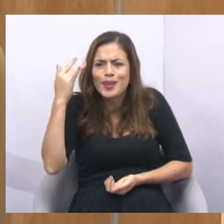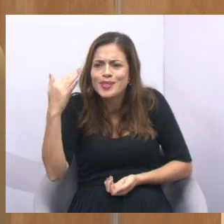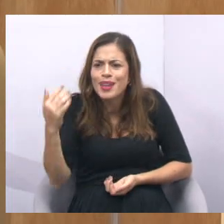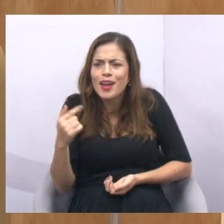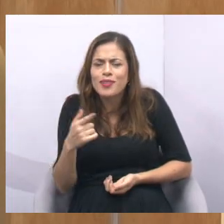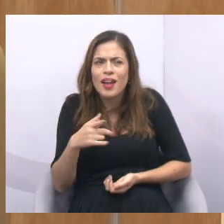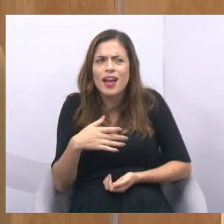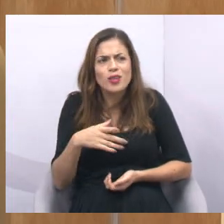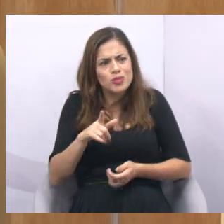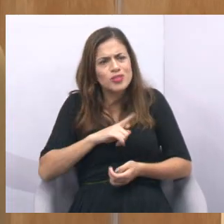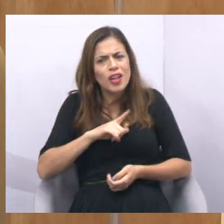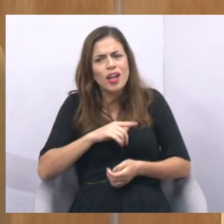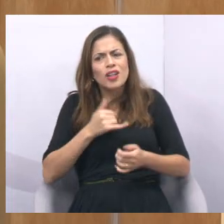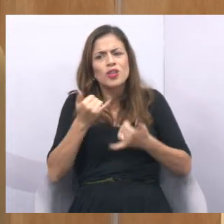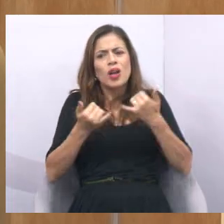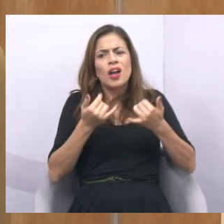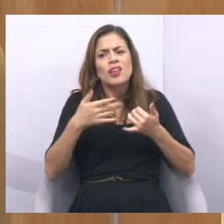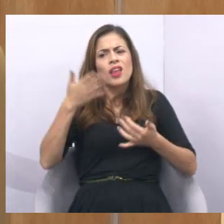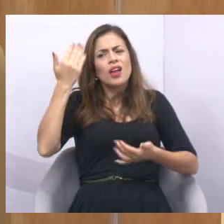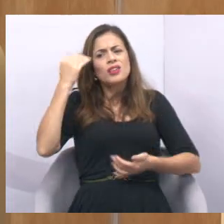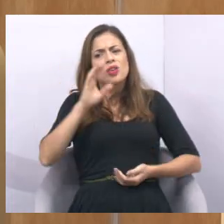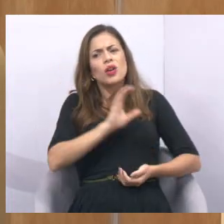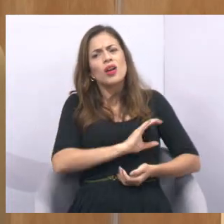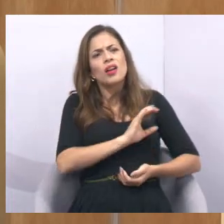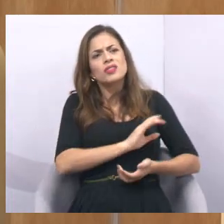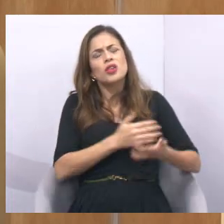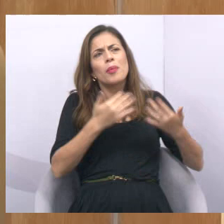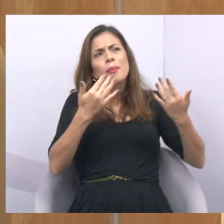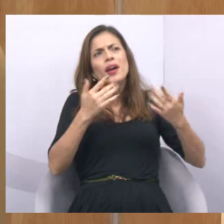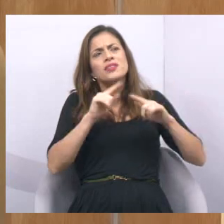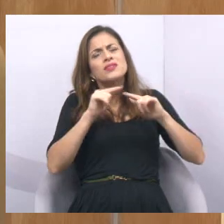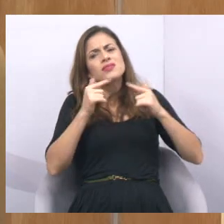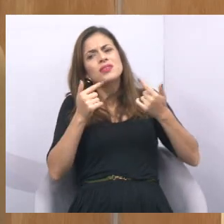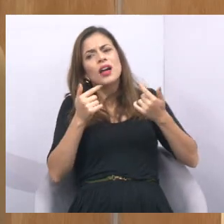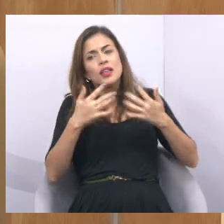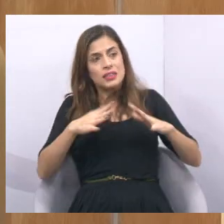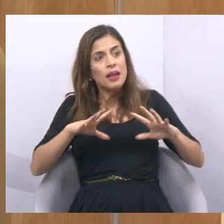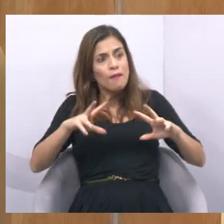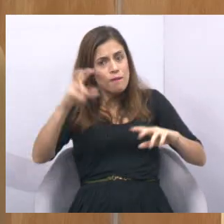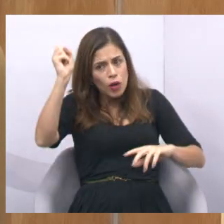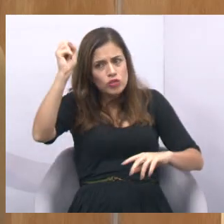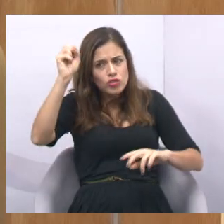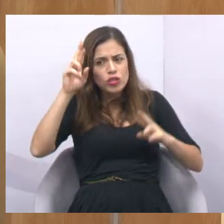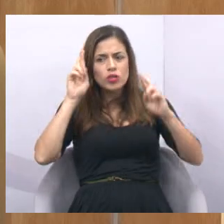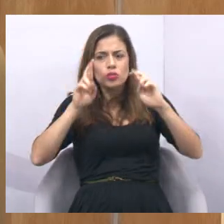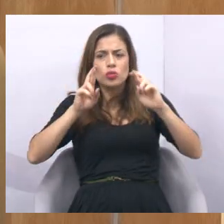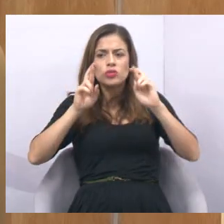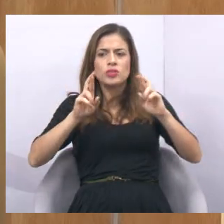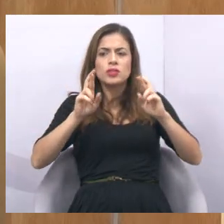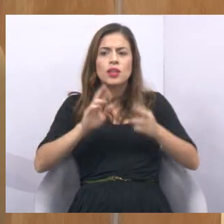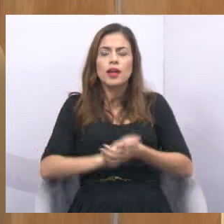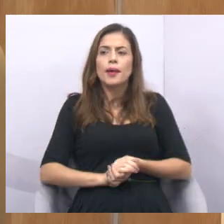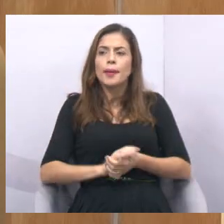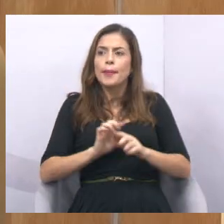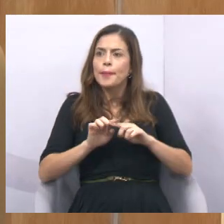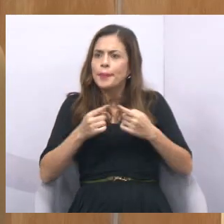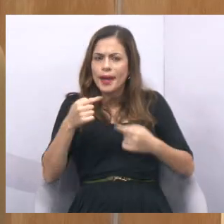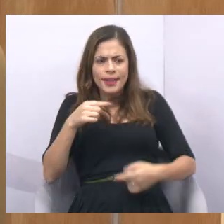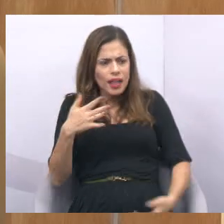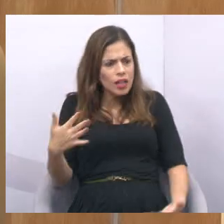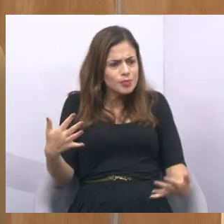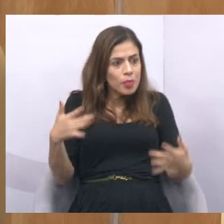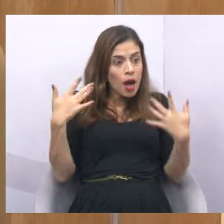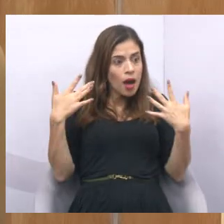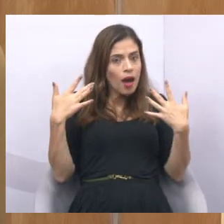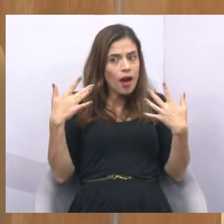jogado no Corinthians, então eu sabia a força de uma torcida forte, né? Mas aqui me surpreendeu.